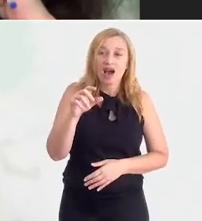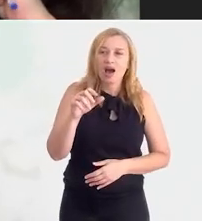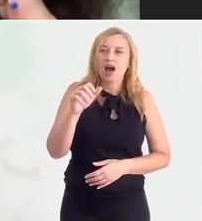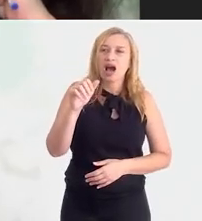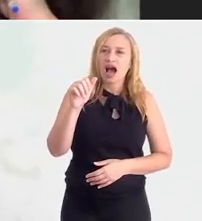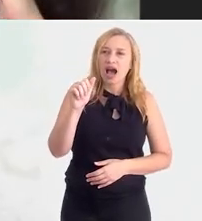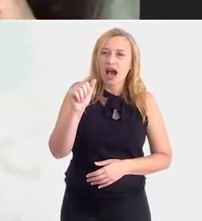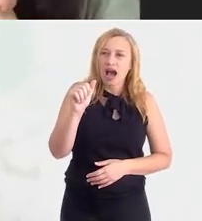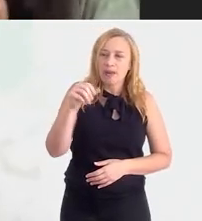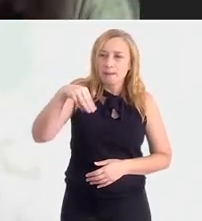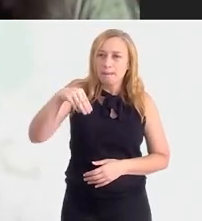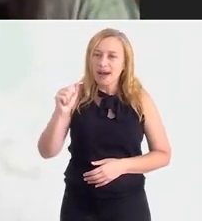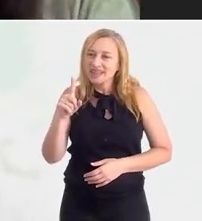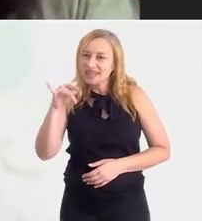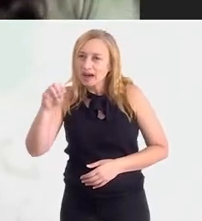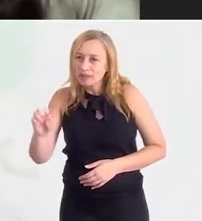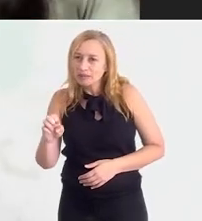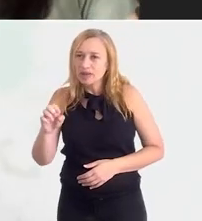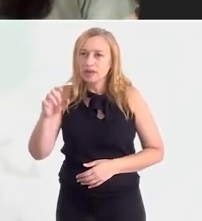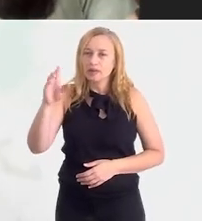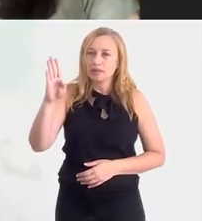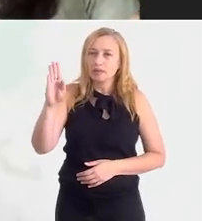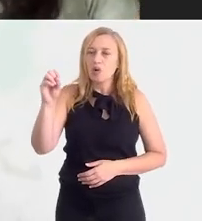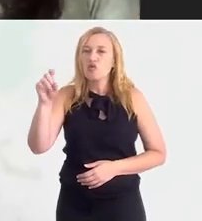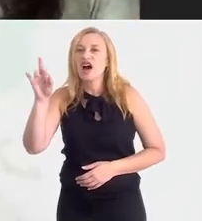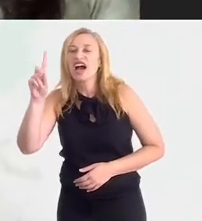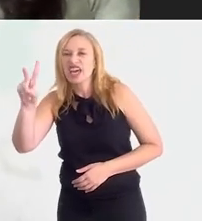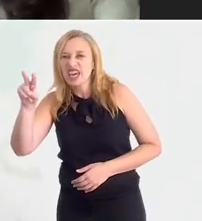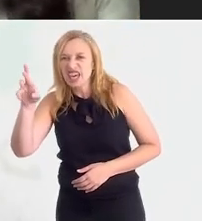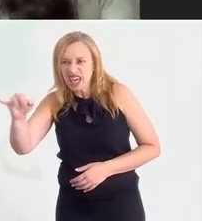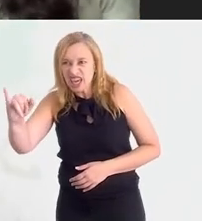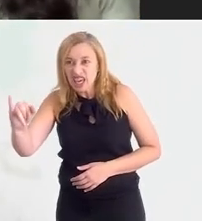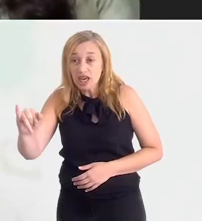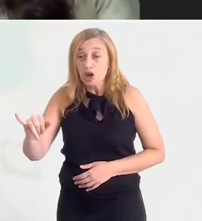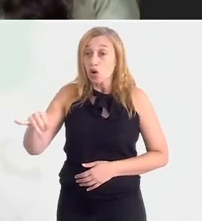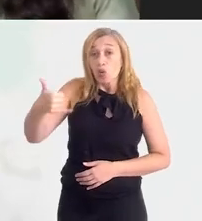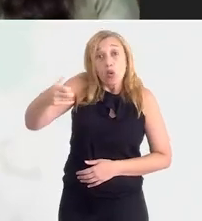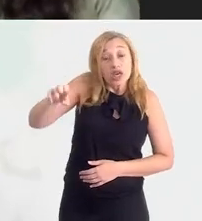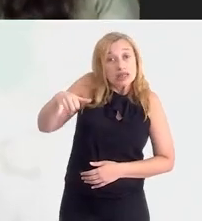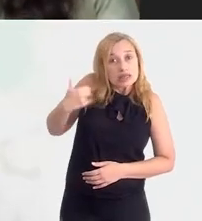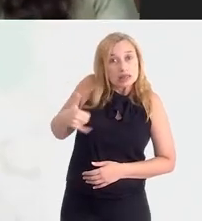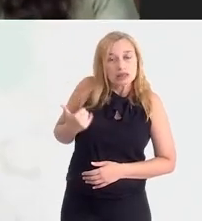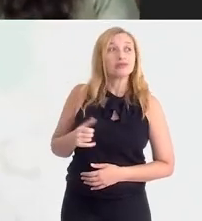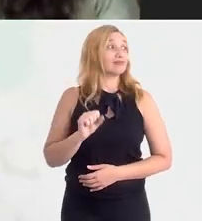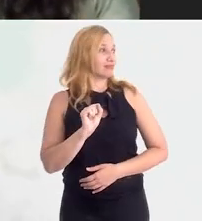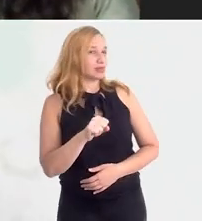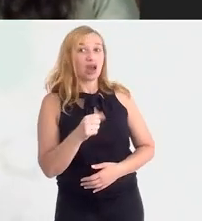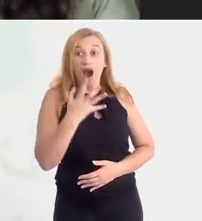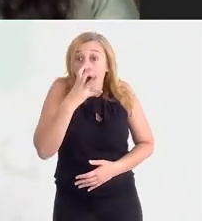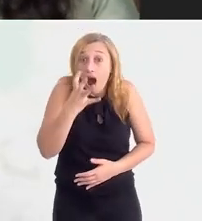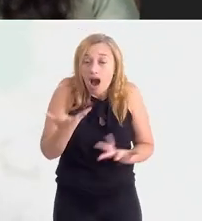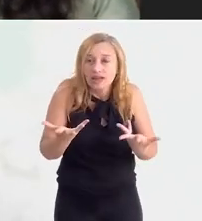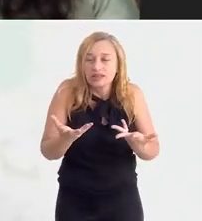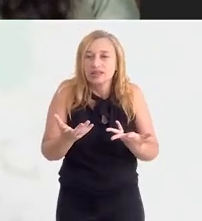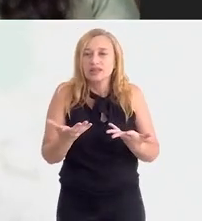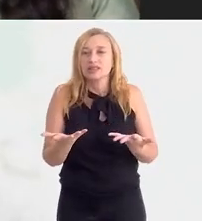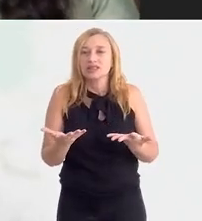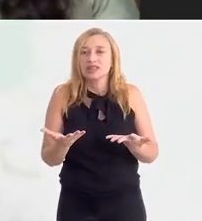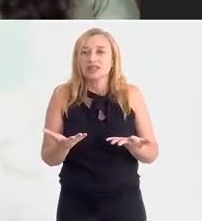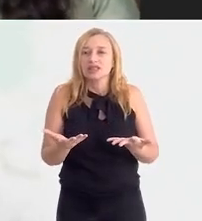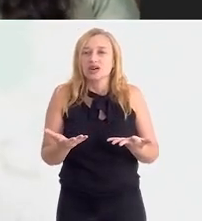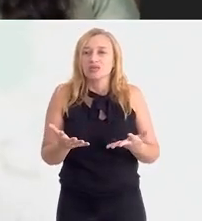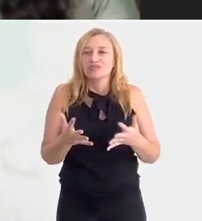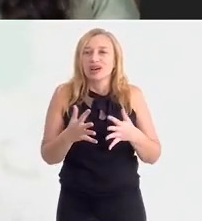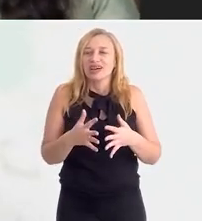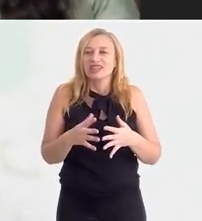Isso, nessa época. Então, muito angustiado. Porque tinha que tomar essa Nossa. decisão. E era uma decisão que